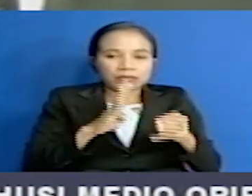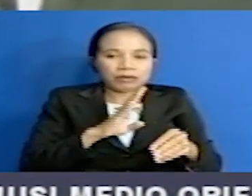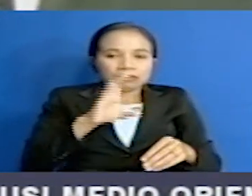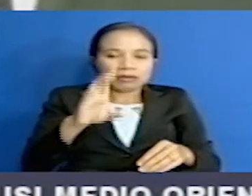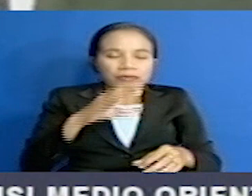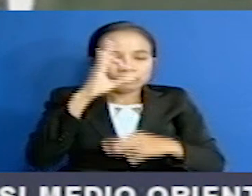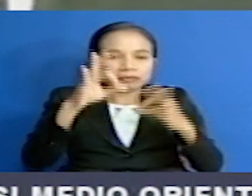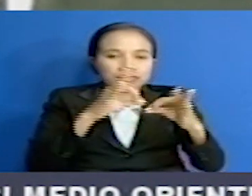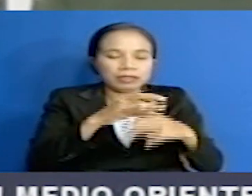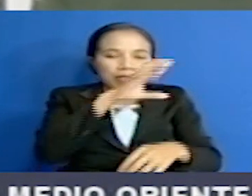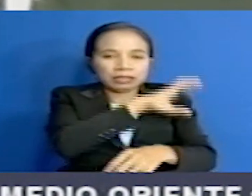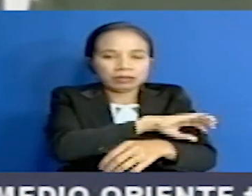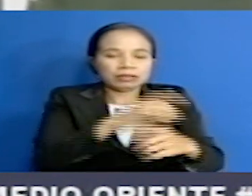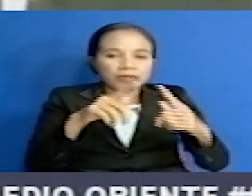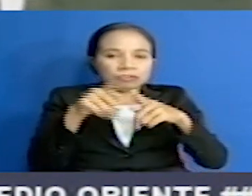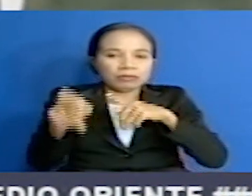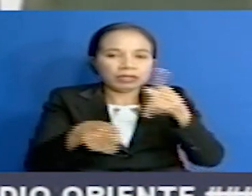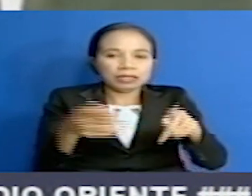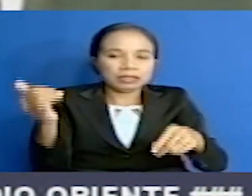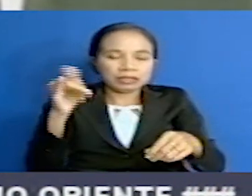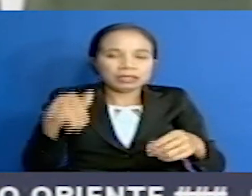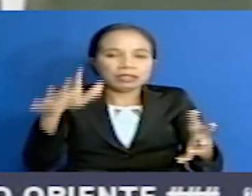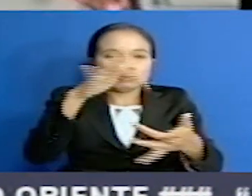onde garante segurança para a comunidade CIRA, nebe hala